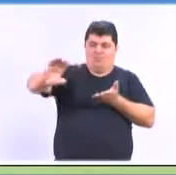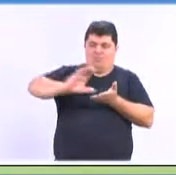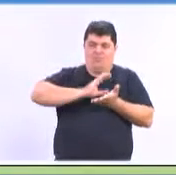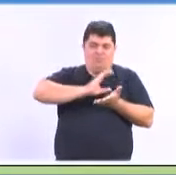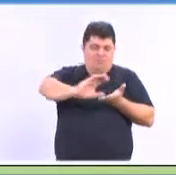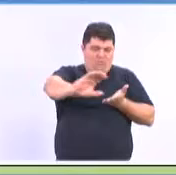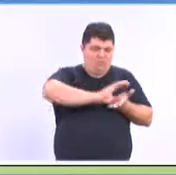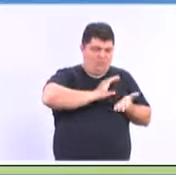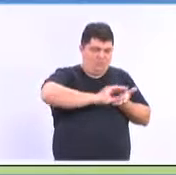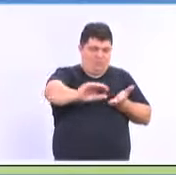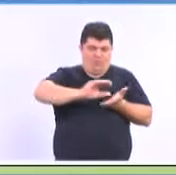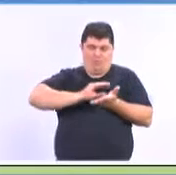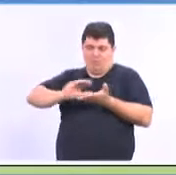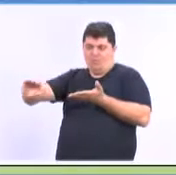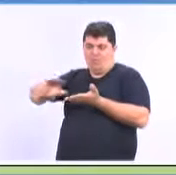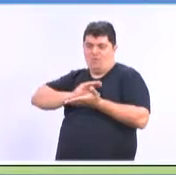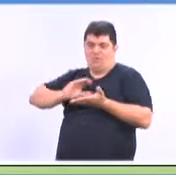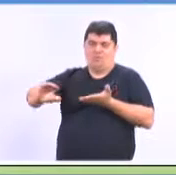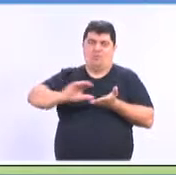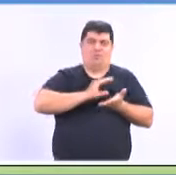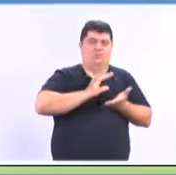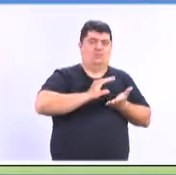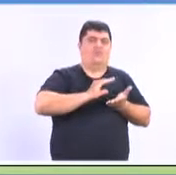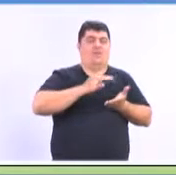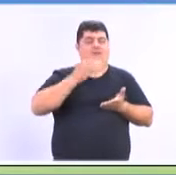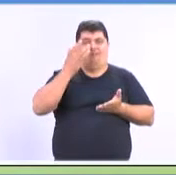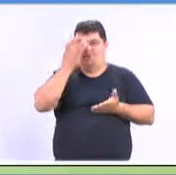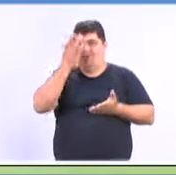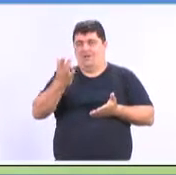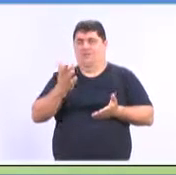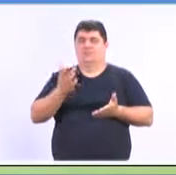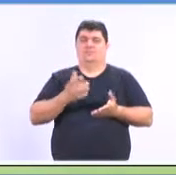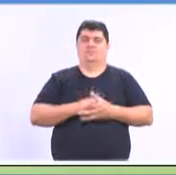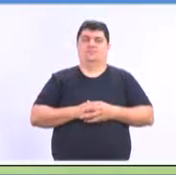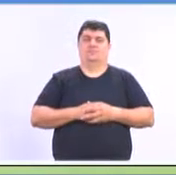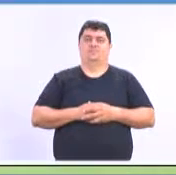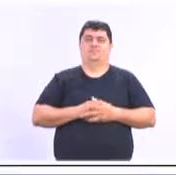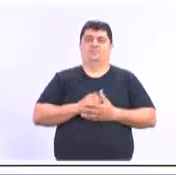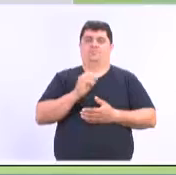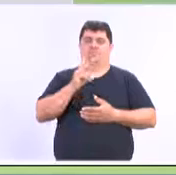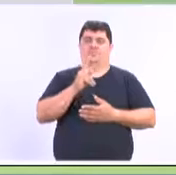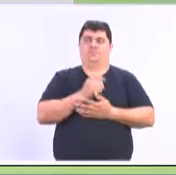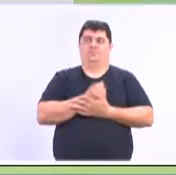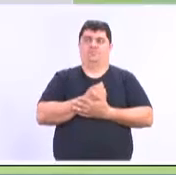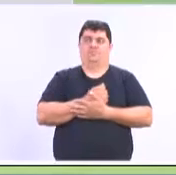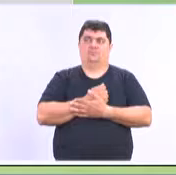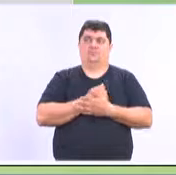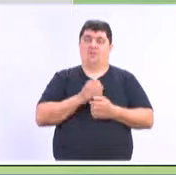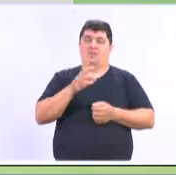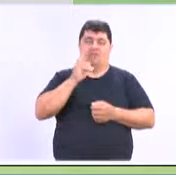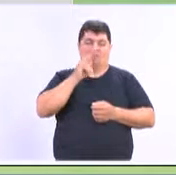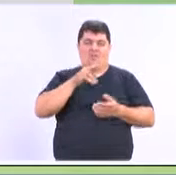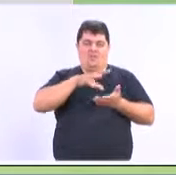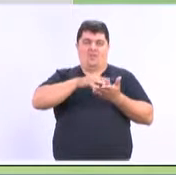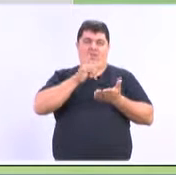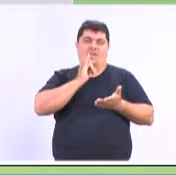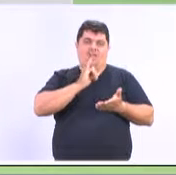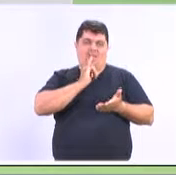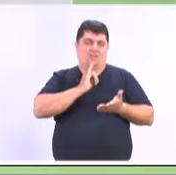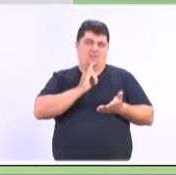os equivalentes de caixa, né, que é a mesma coisa, é um ativo circulante caixa. Ok? Se a gente voltar aqui, a gente tem,